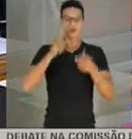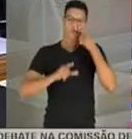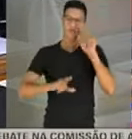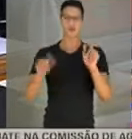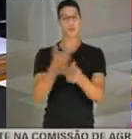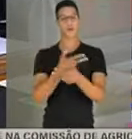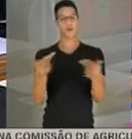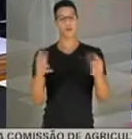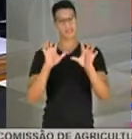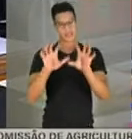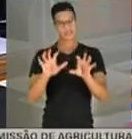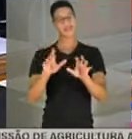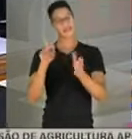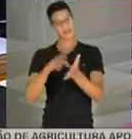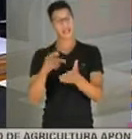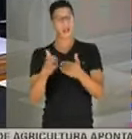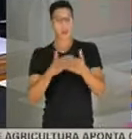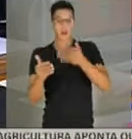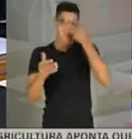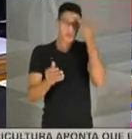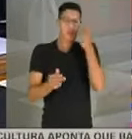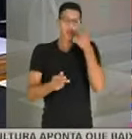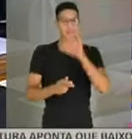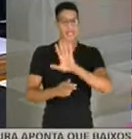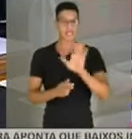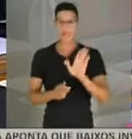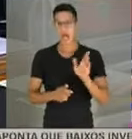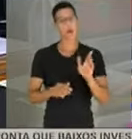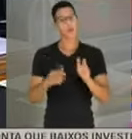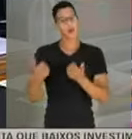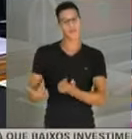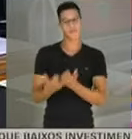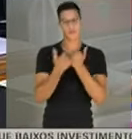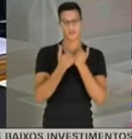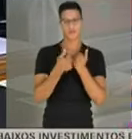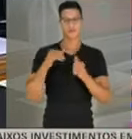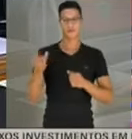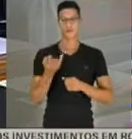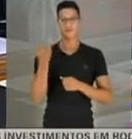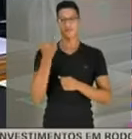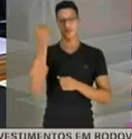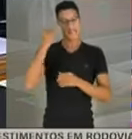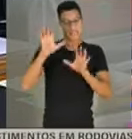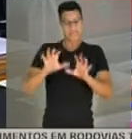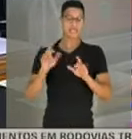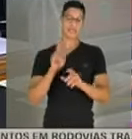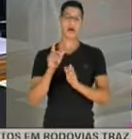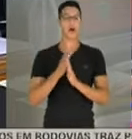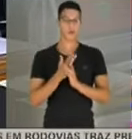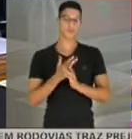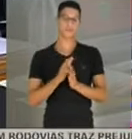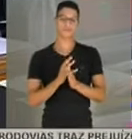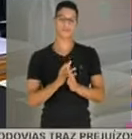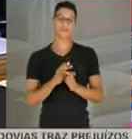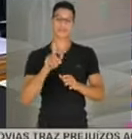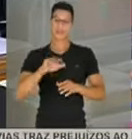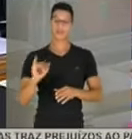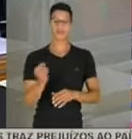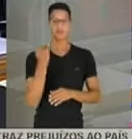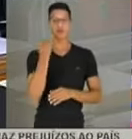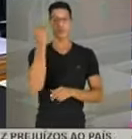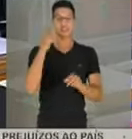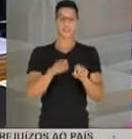coisa dessa, sinceramente. Não é qualquer um que consegue um apoio importante desse, né? E é muito